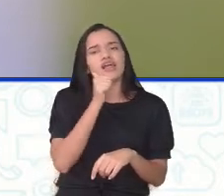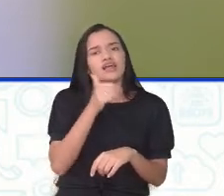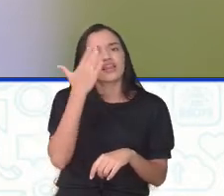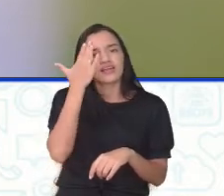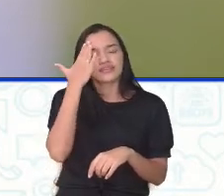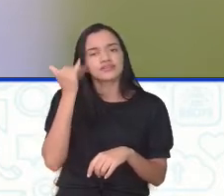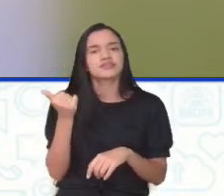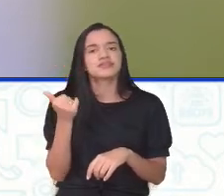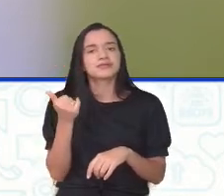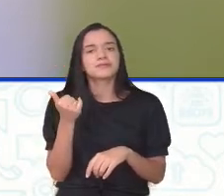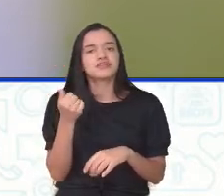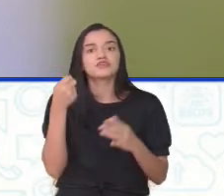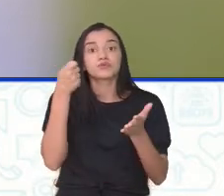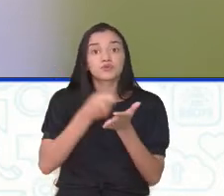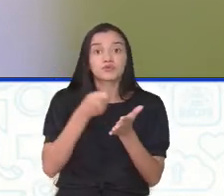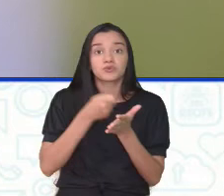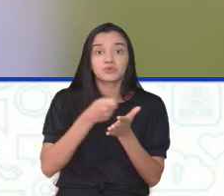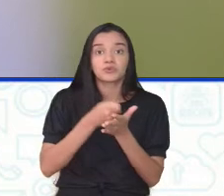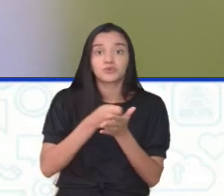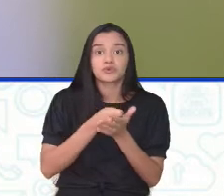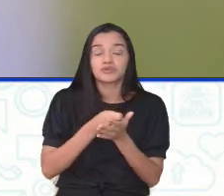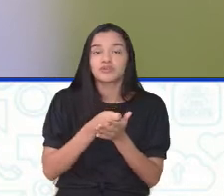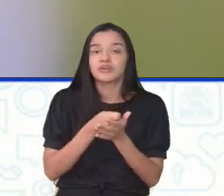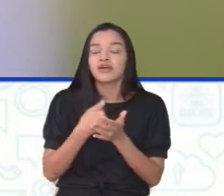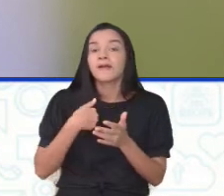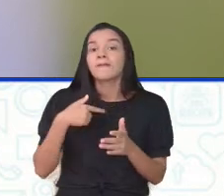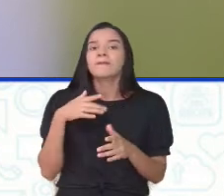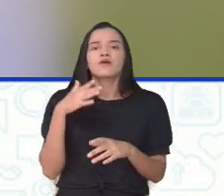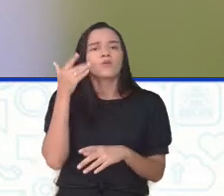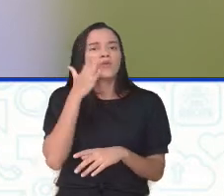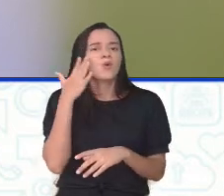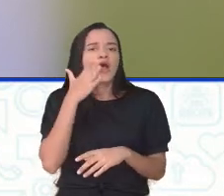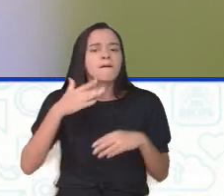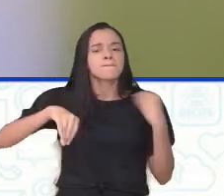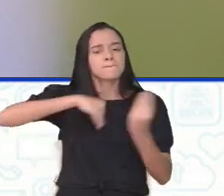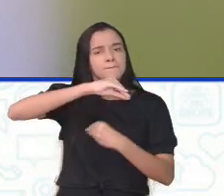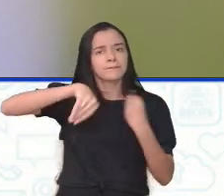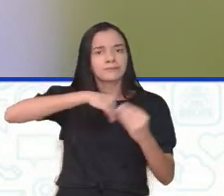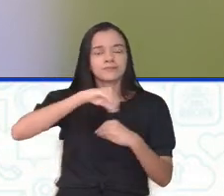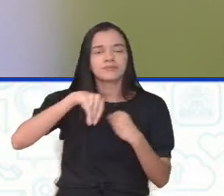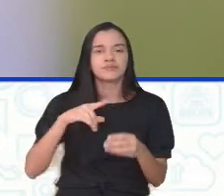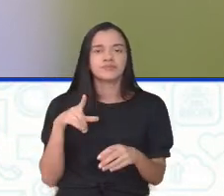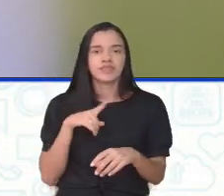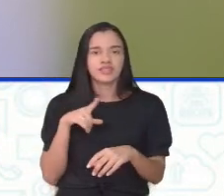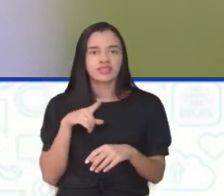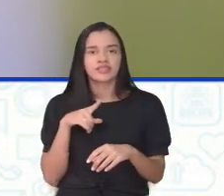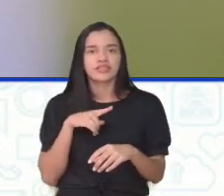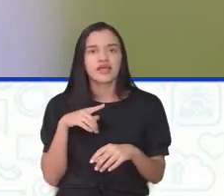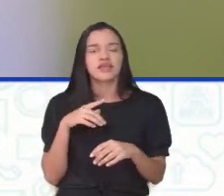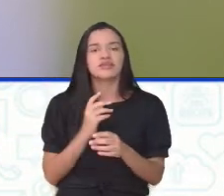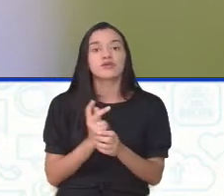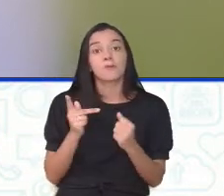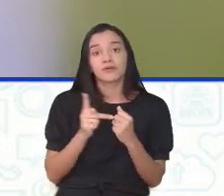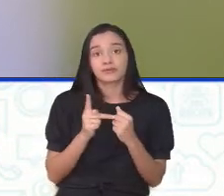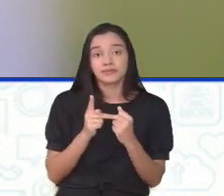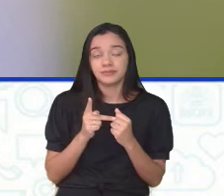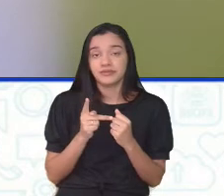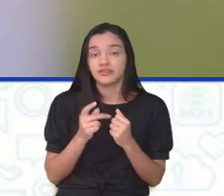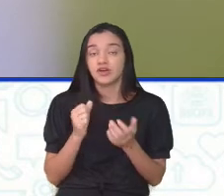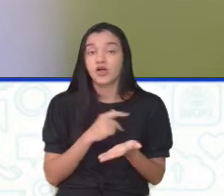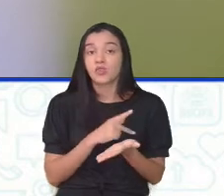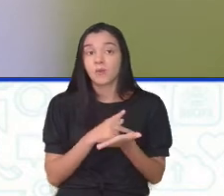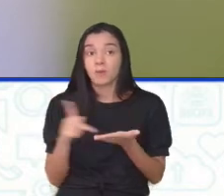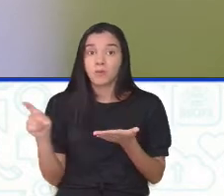de cumprir com suas obrigações. Isso quando o discurso estava misto. A gente tem o pronome possessivo feminino no plural,